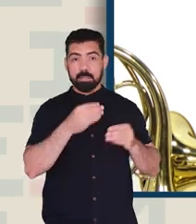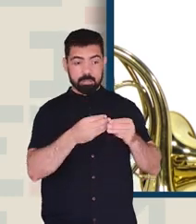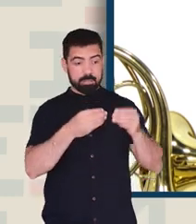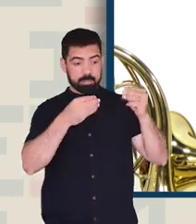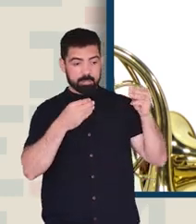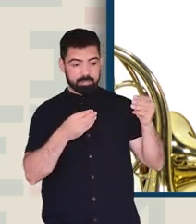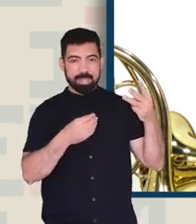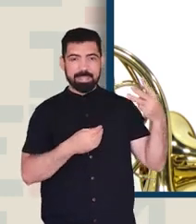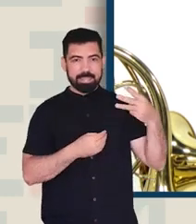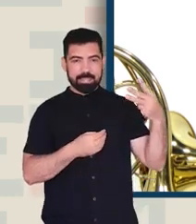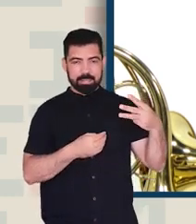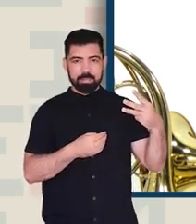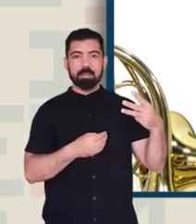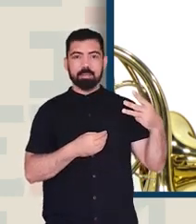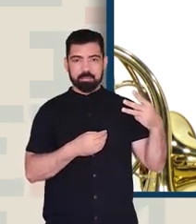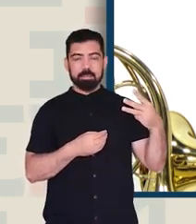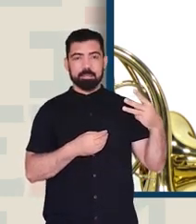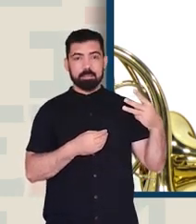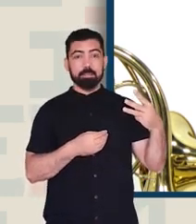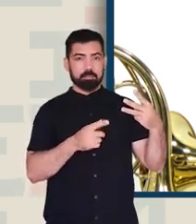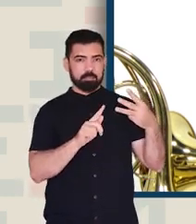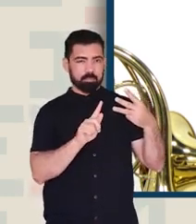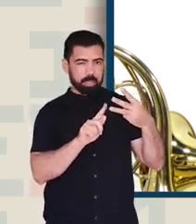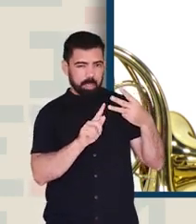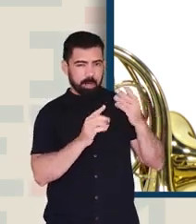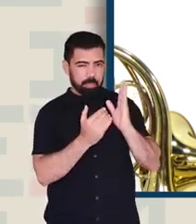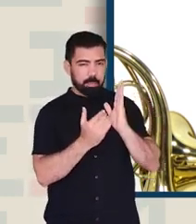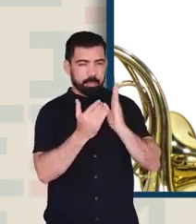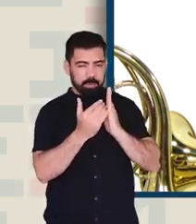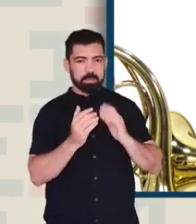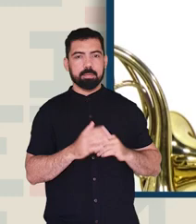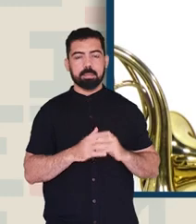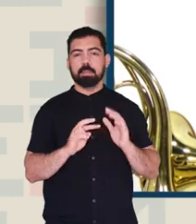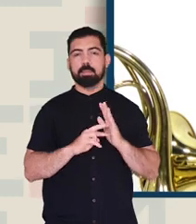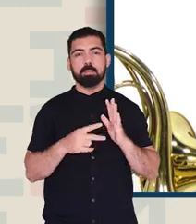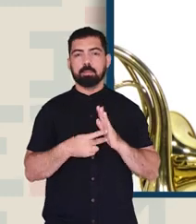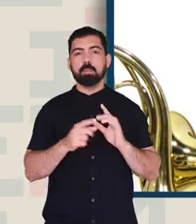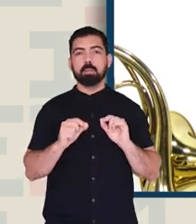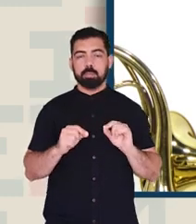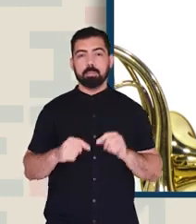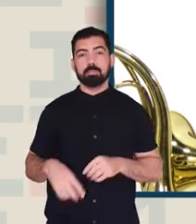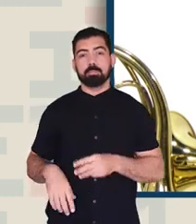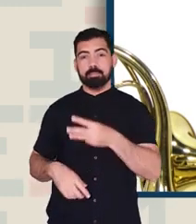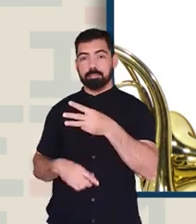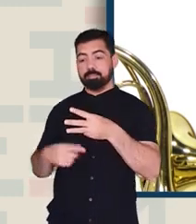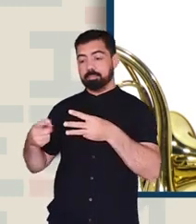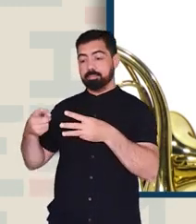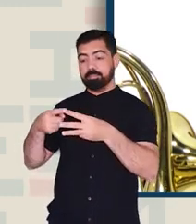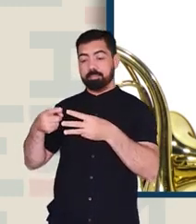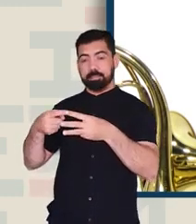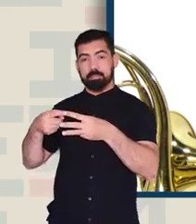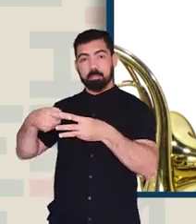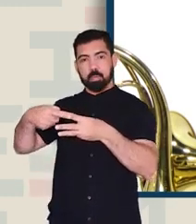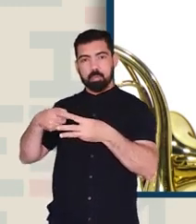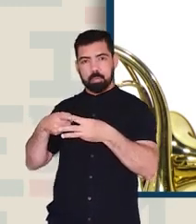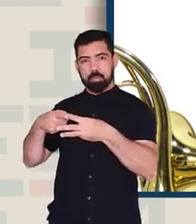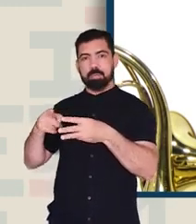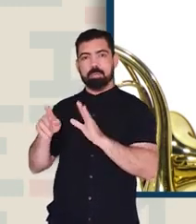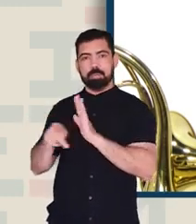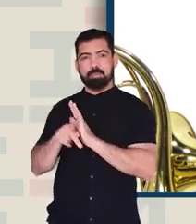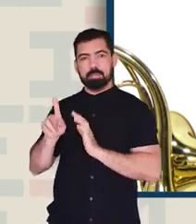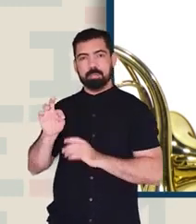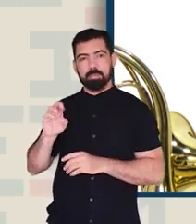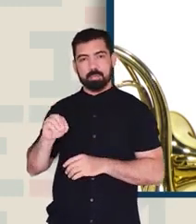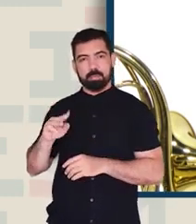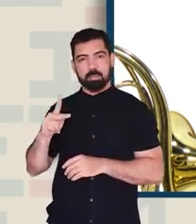Se eu vou para a terceira posição, que é um pouquinho mais além aqui da segunda, é como se eu estivesse acionando a primeira chave, o primeiro